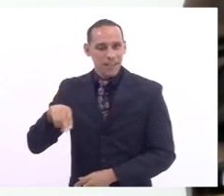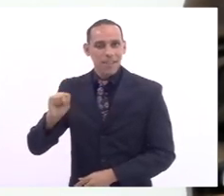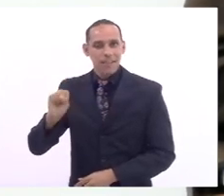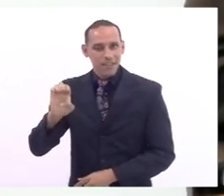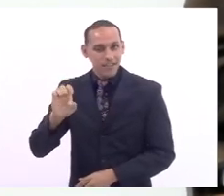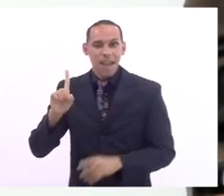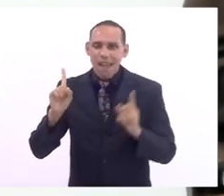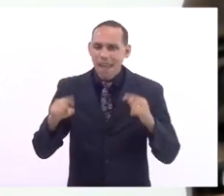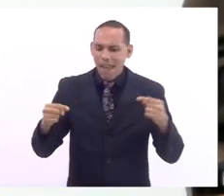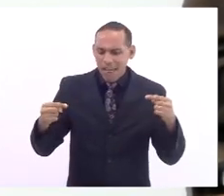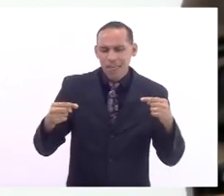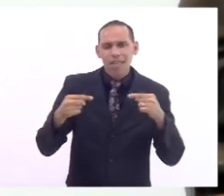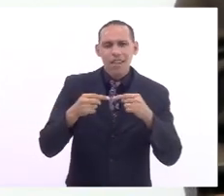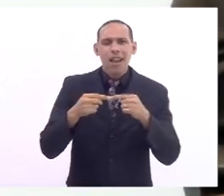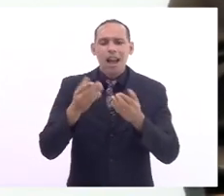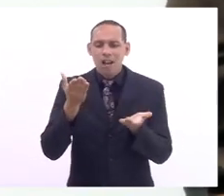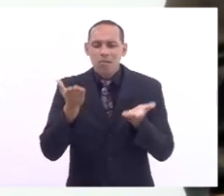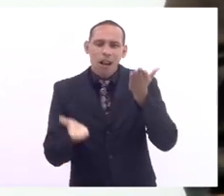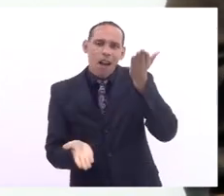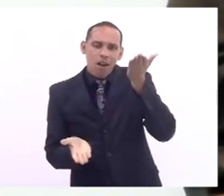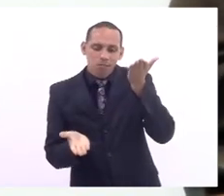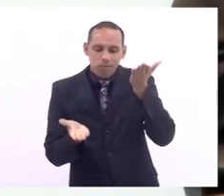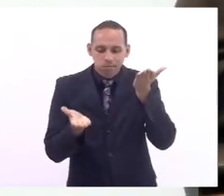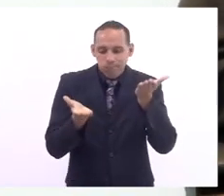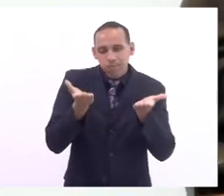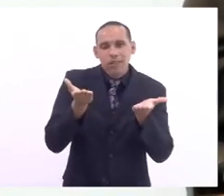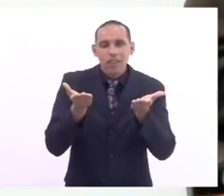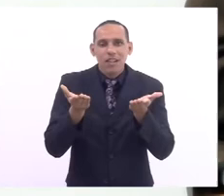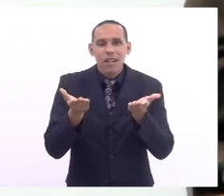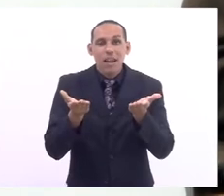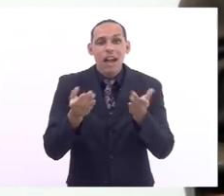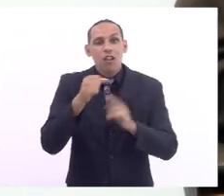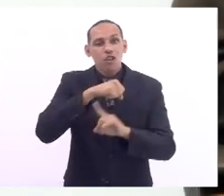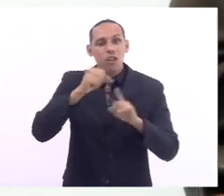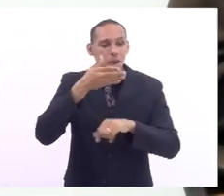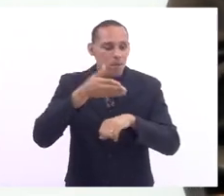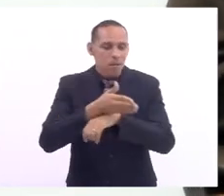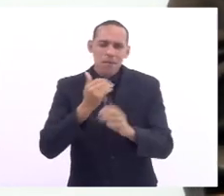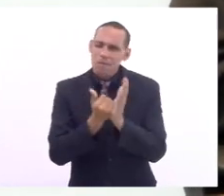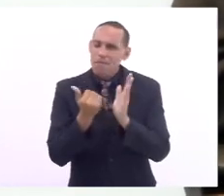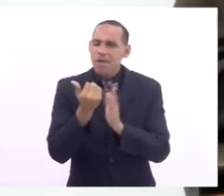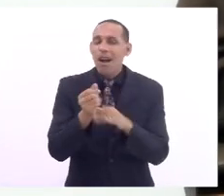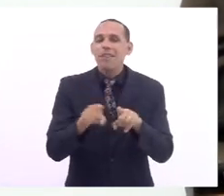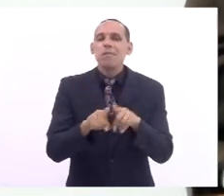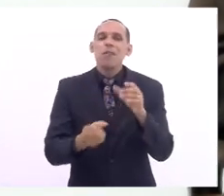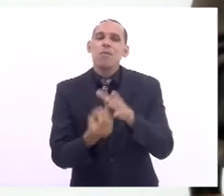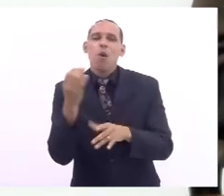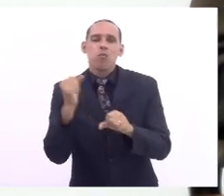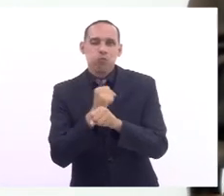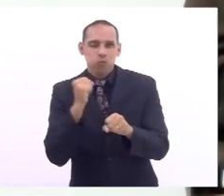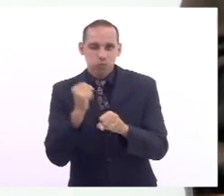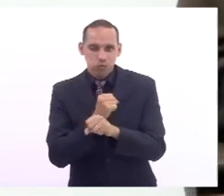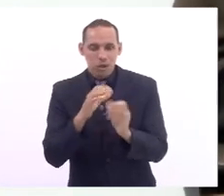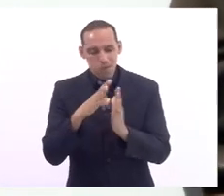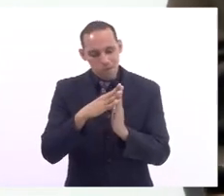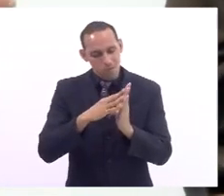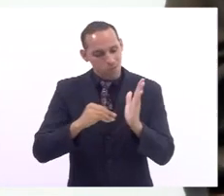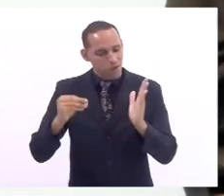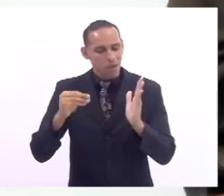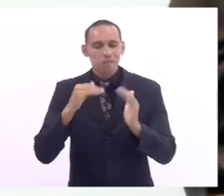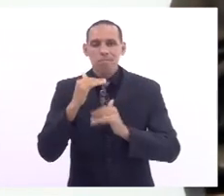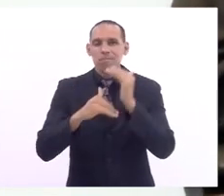agenda da redução da desigualdade Da ampliação da participação social né e da construção finalmente de um modelo de desenvolvimento